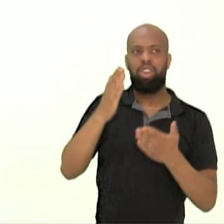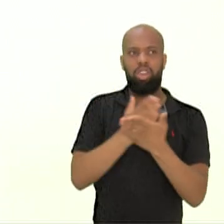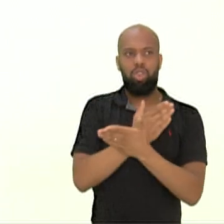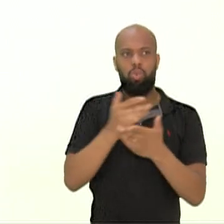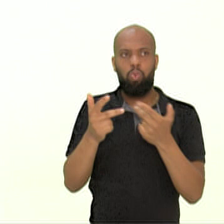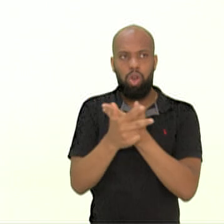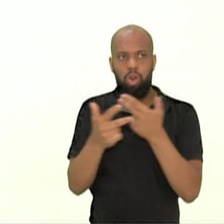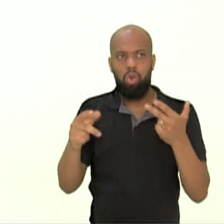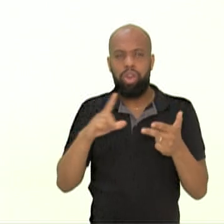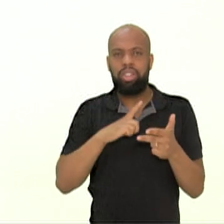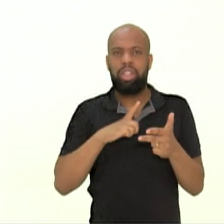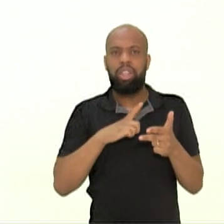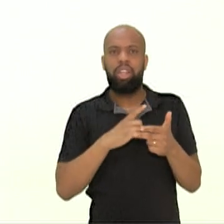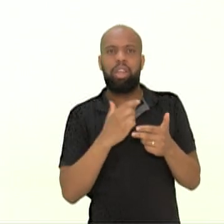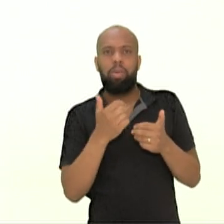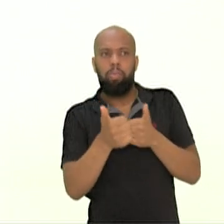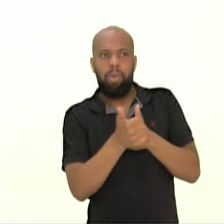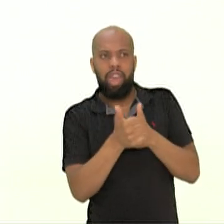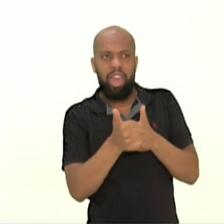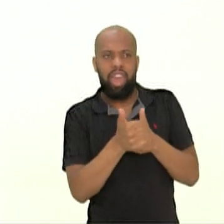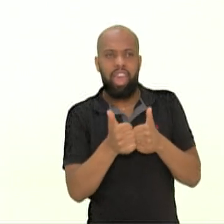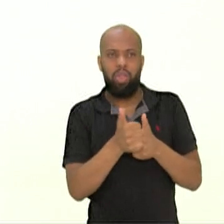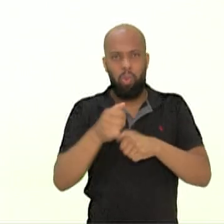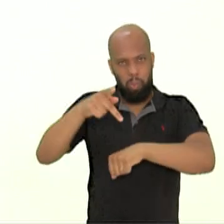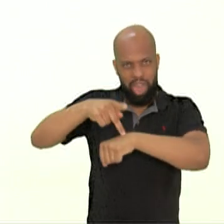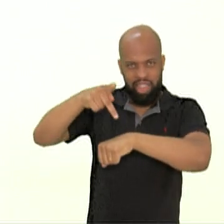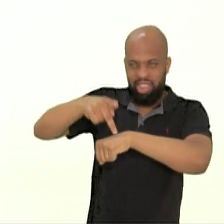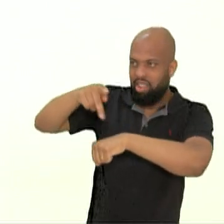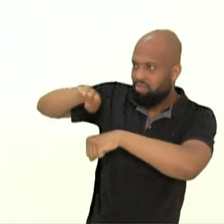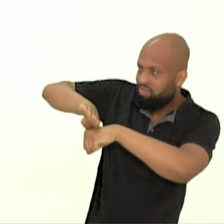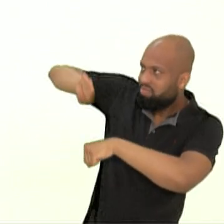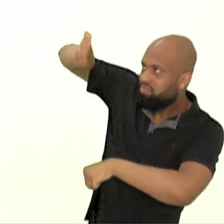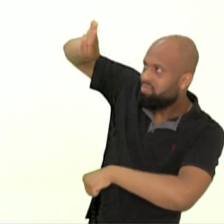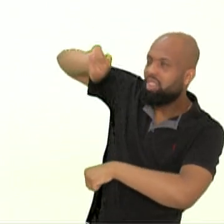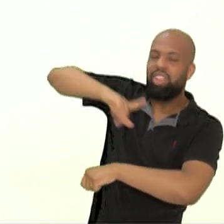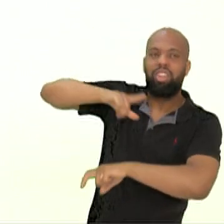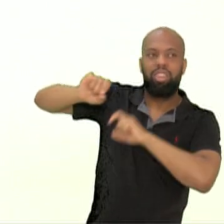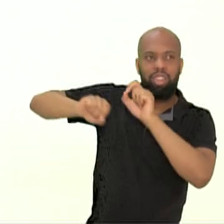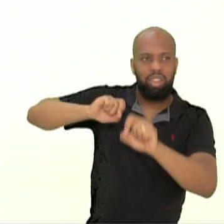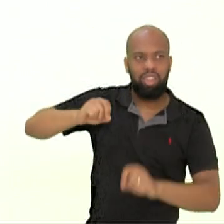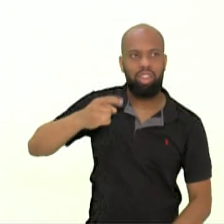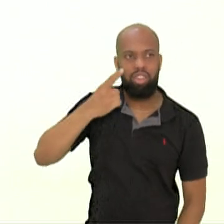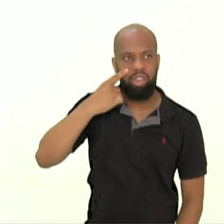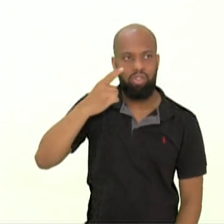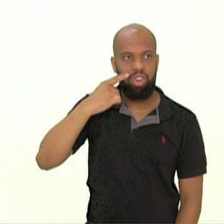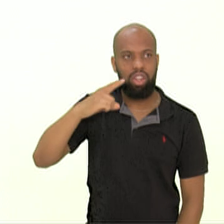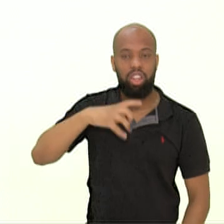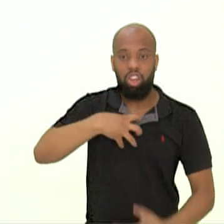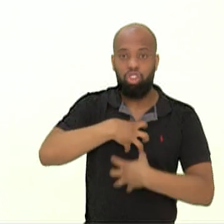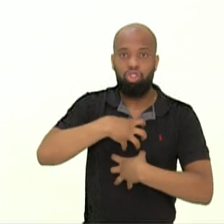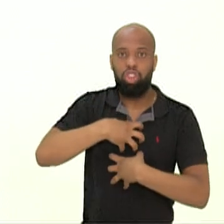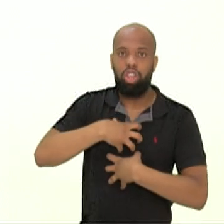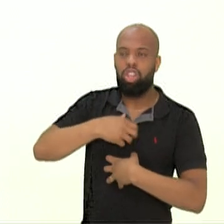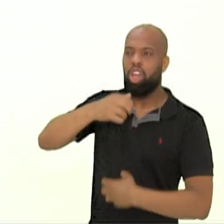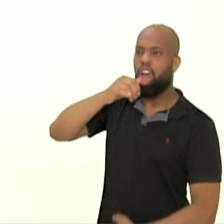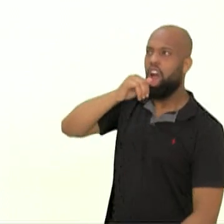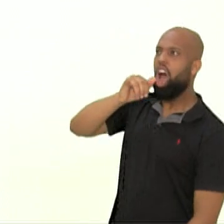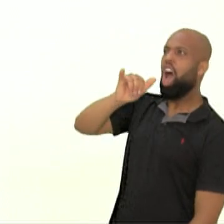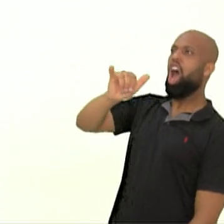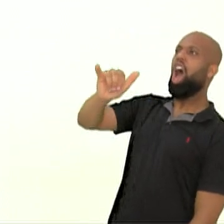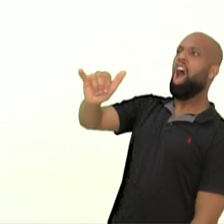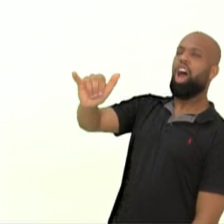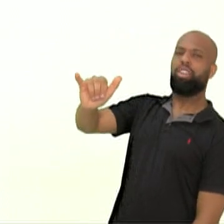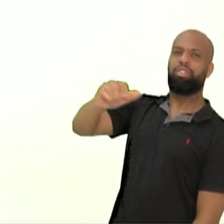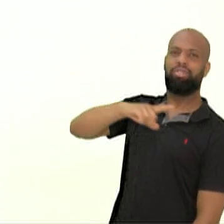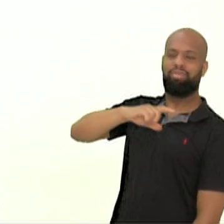alto nas proximidades ali de uma parede rochosa, então você vai ter ali o fluxo do ar que a pessoa está falando está sendo